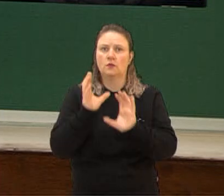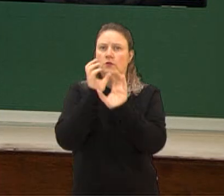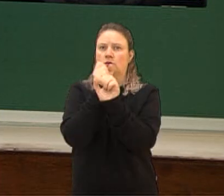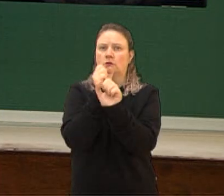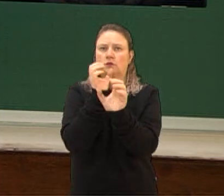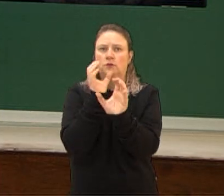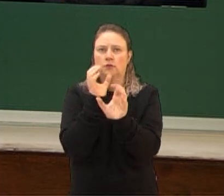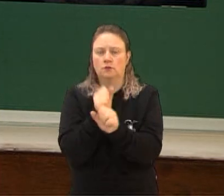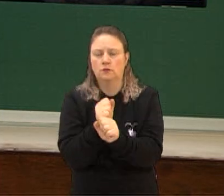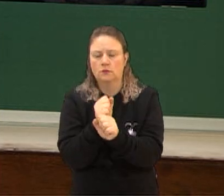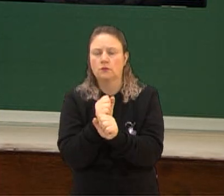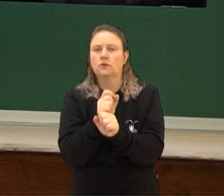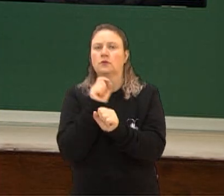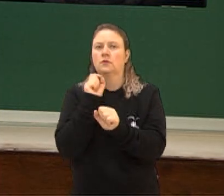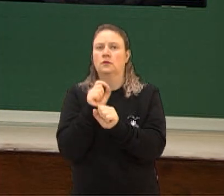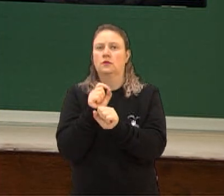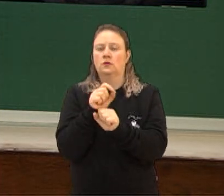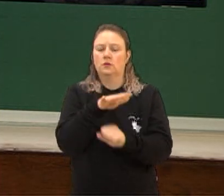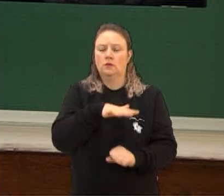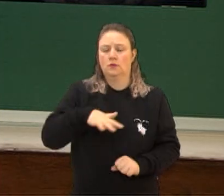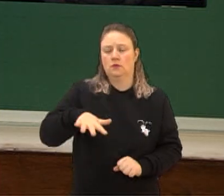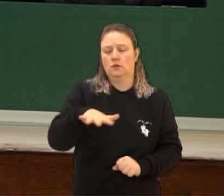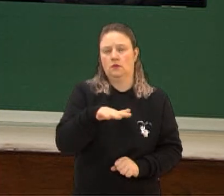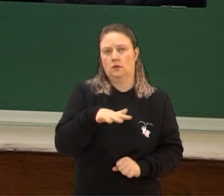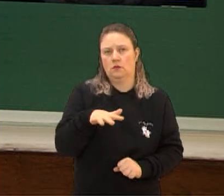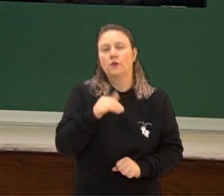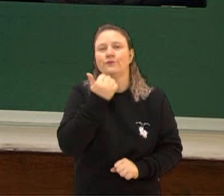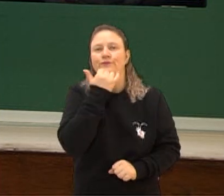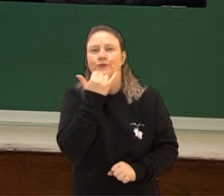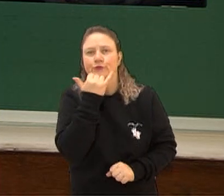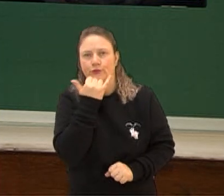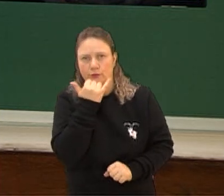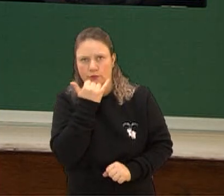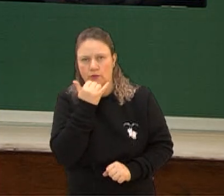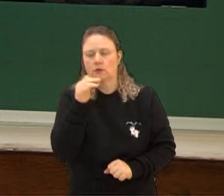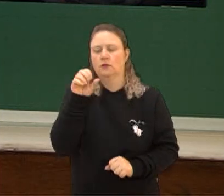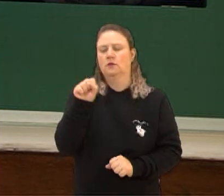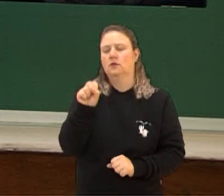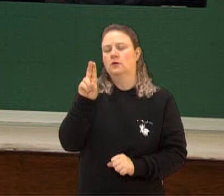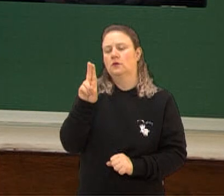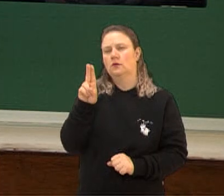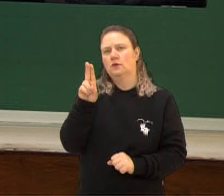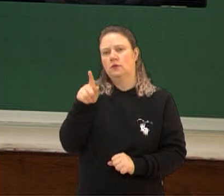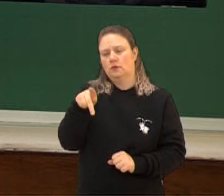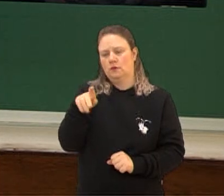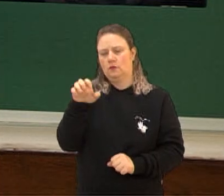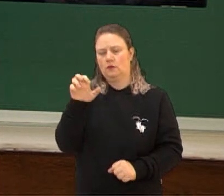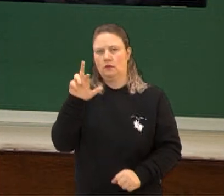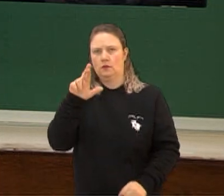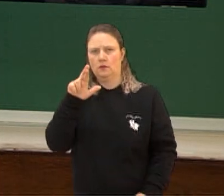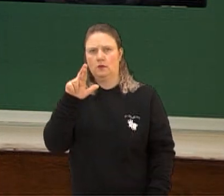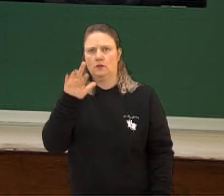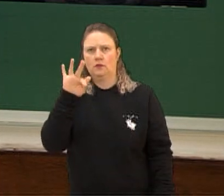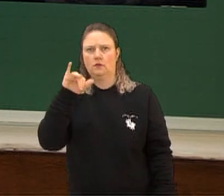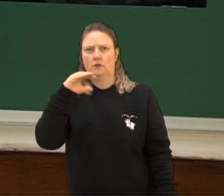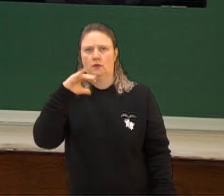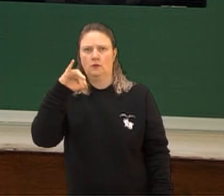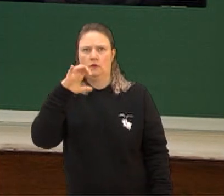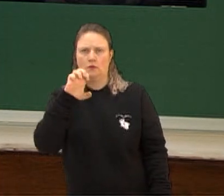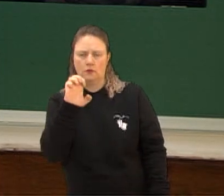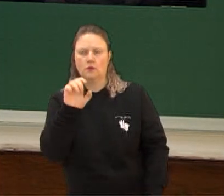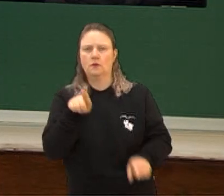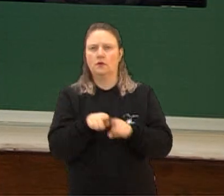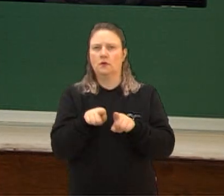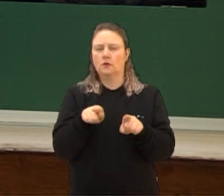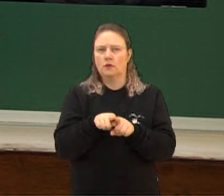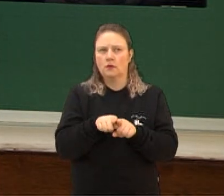é formada pela área, ou desculpe, a superfície é pela superfície das faces e pela superfície lateral. E a área